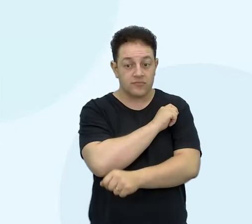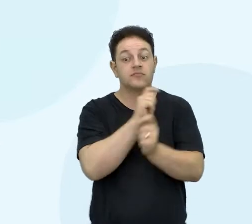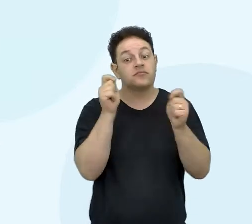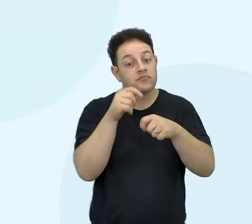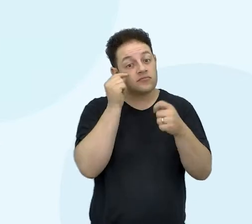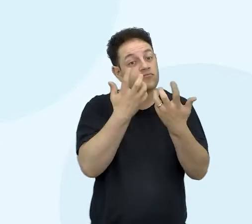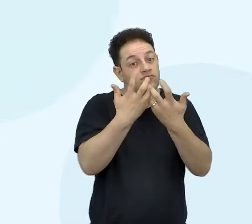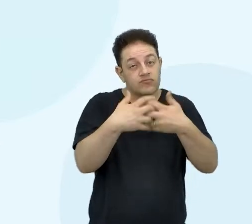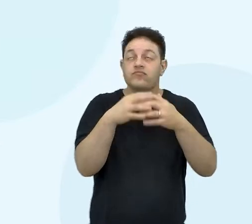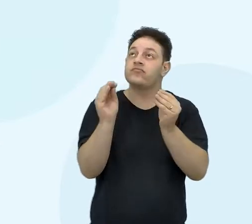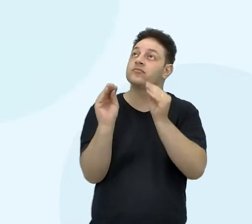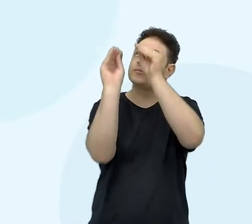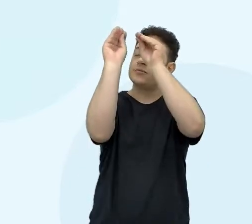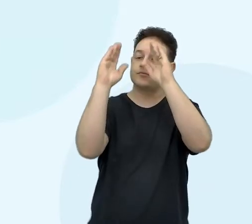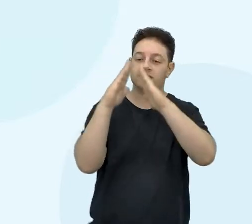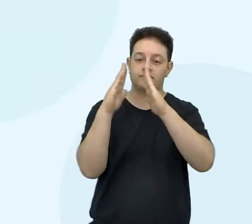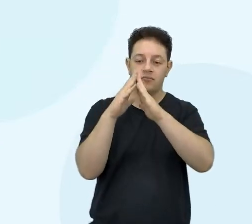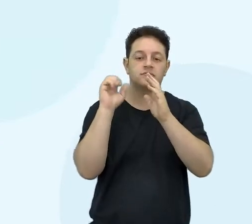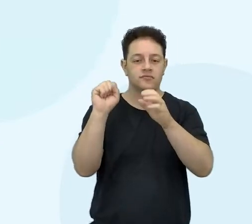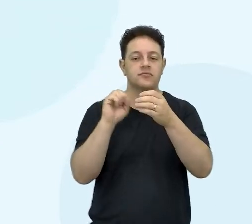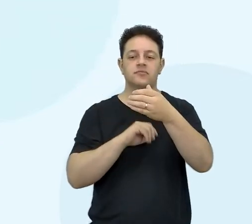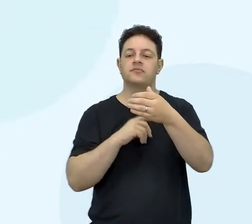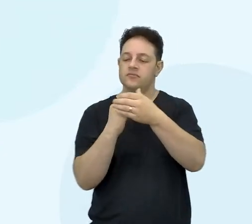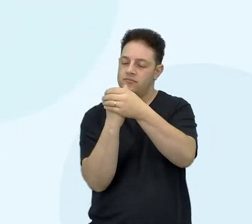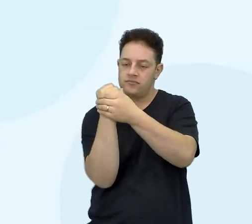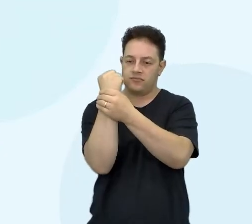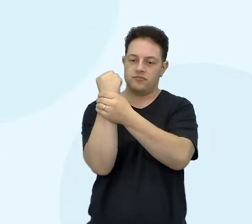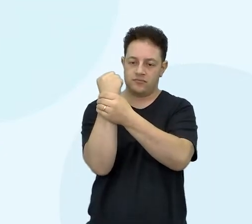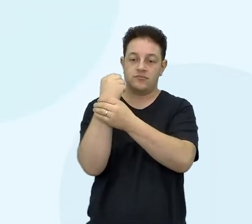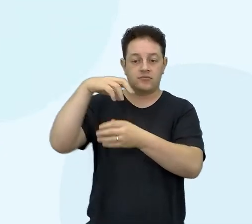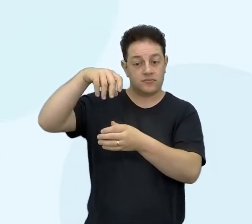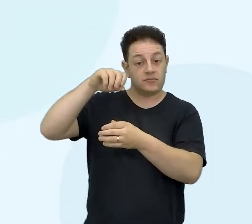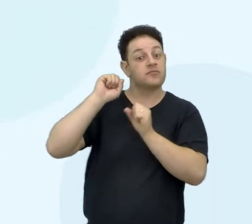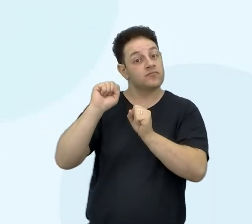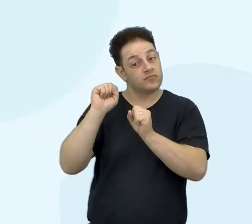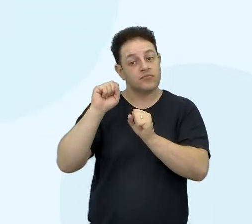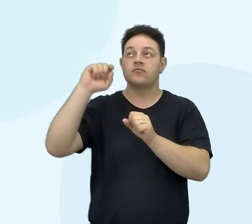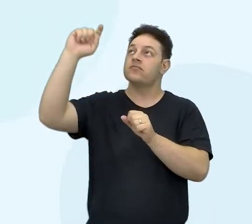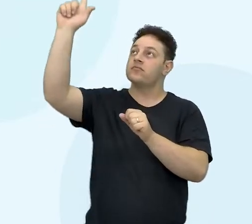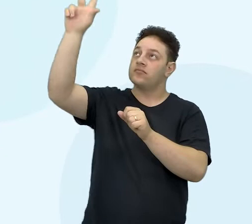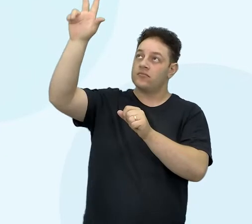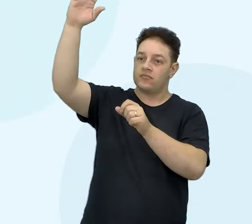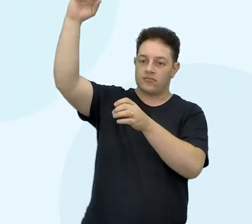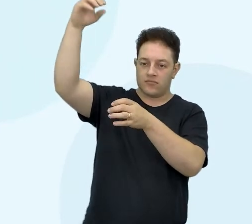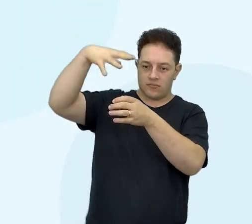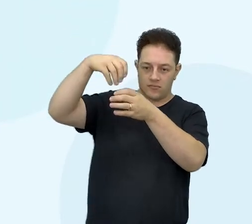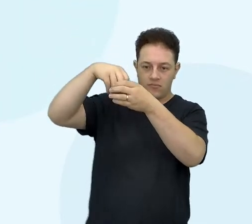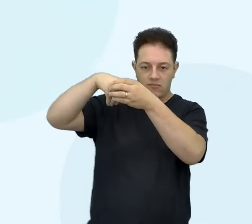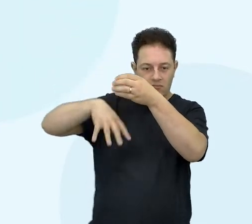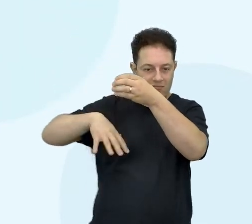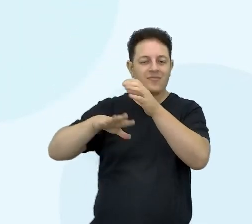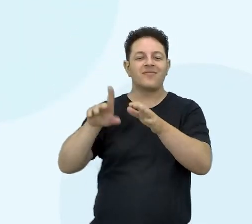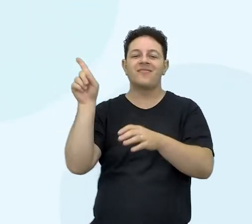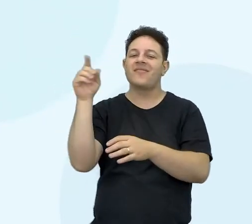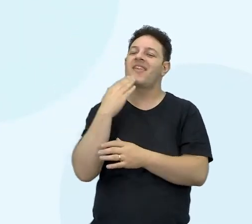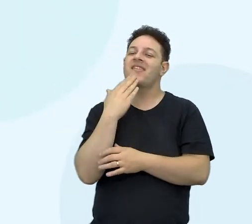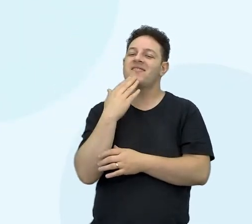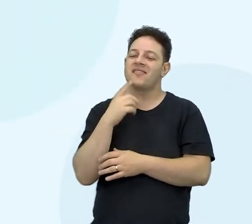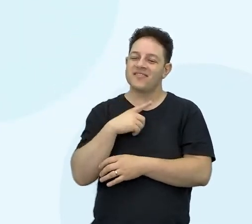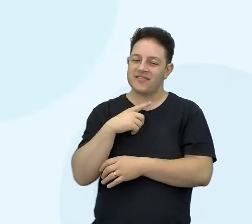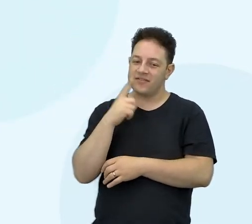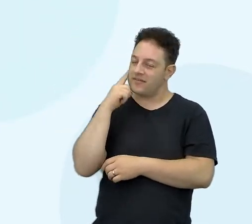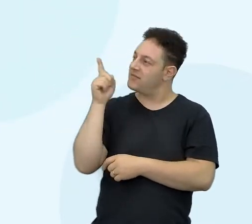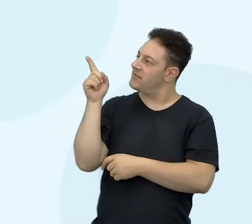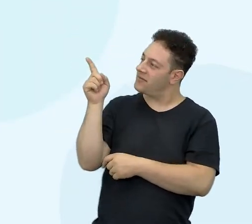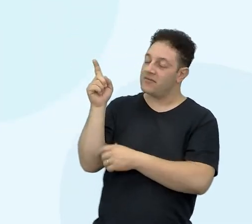funcionar basicamente assim. Vou prender uma garrafa ali e eu espero que a luz, né? Essa garrafa está com um defeitinho, né? Que a gente só